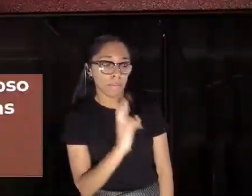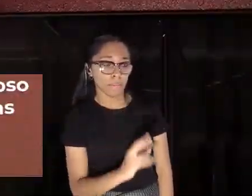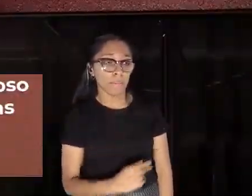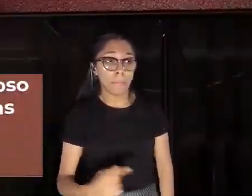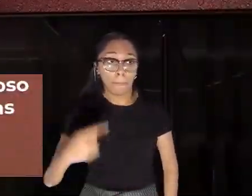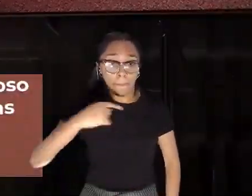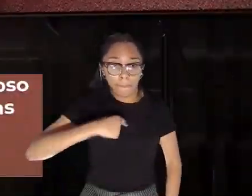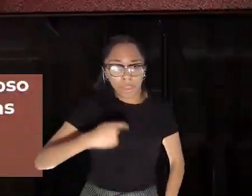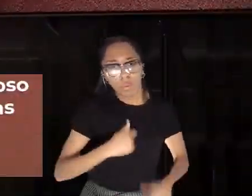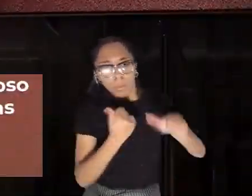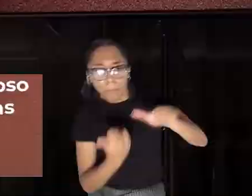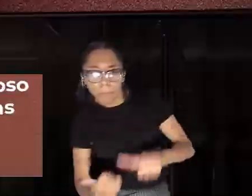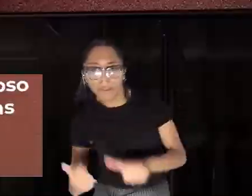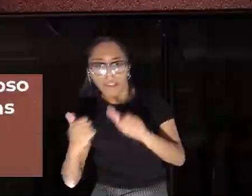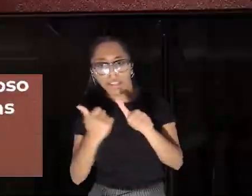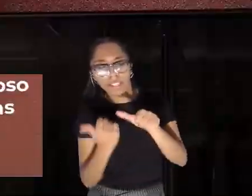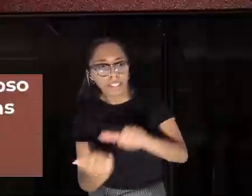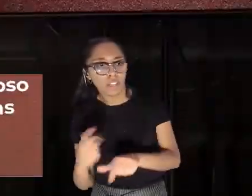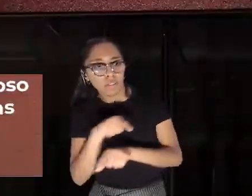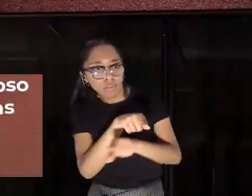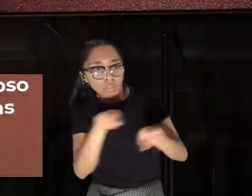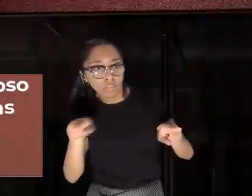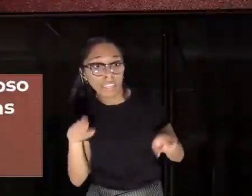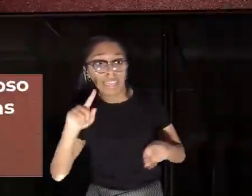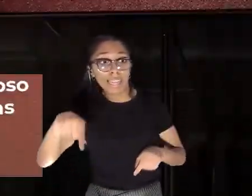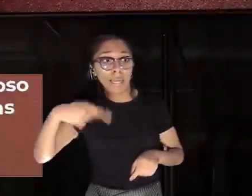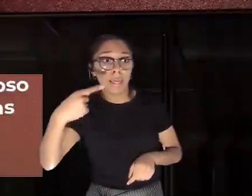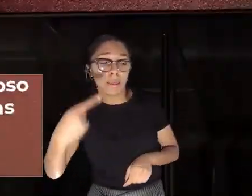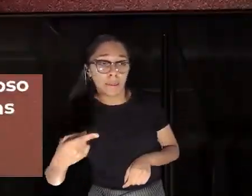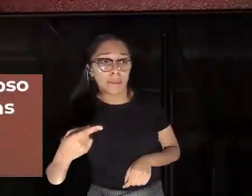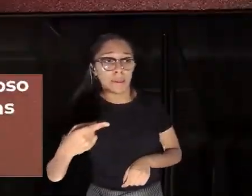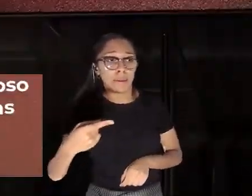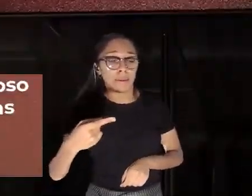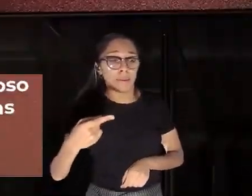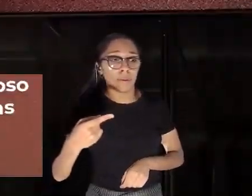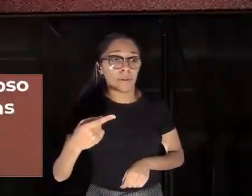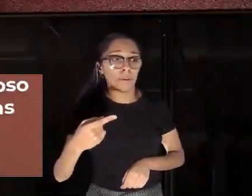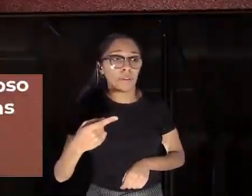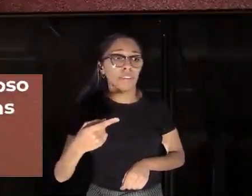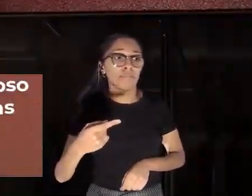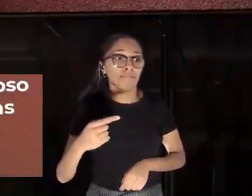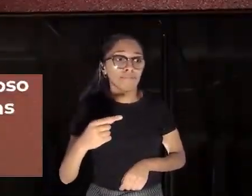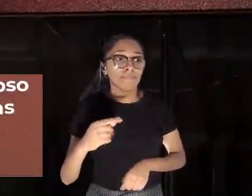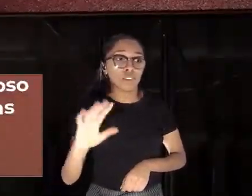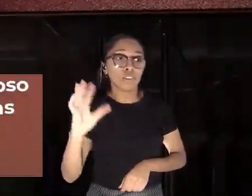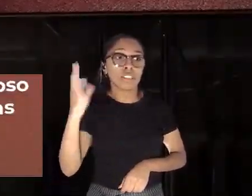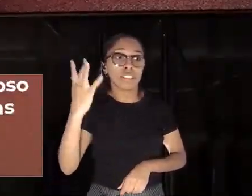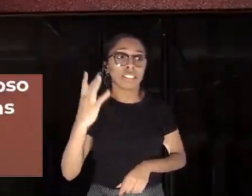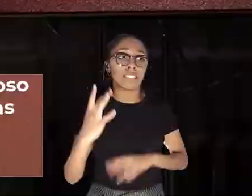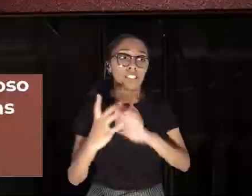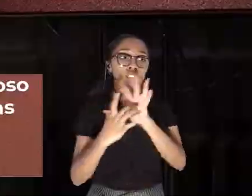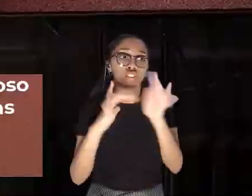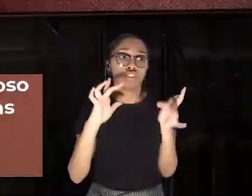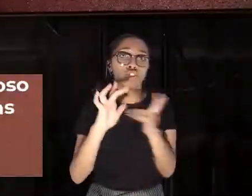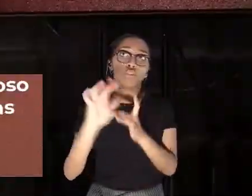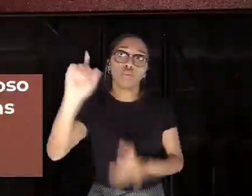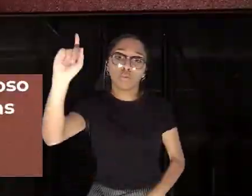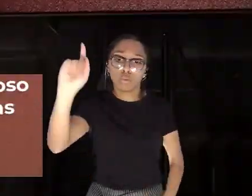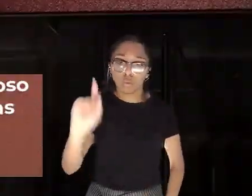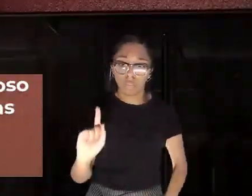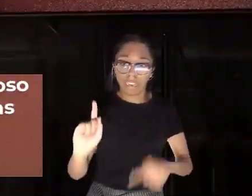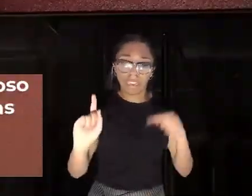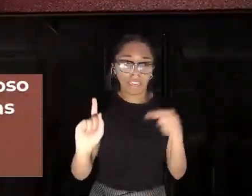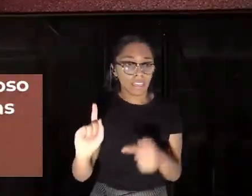poderoso do que eu, tanto que não sou digno nem de derramar as correias, desamarrar as correias das